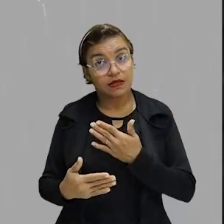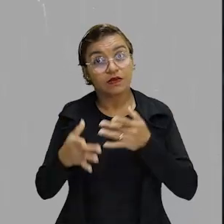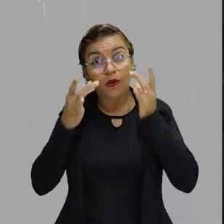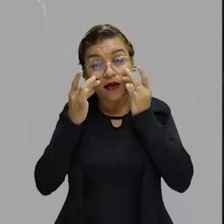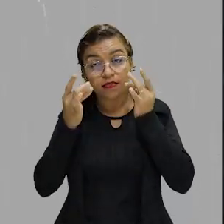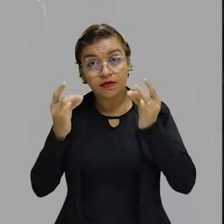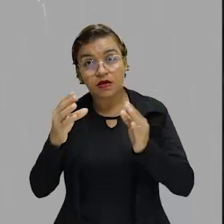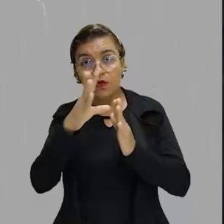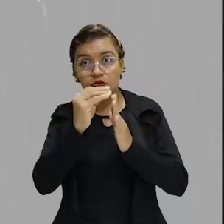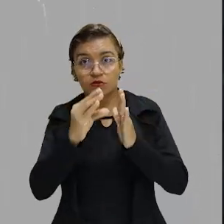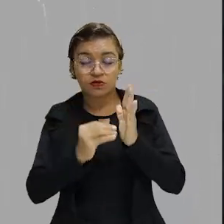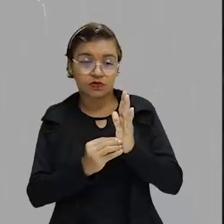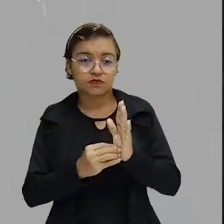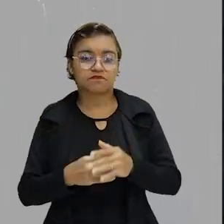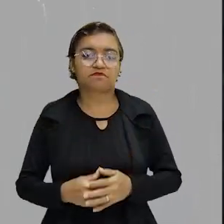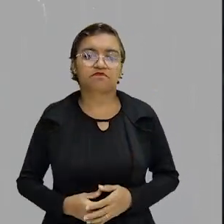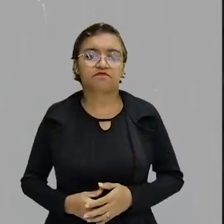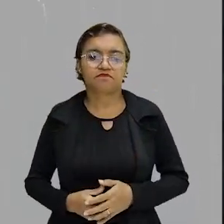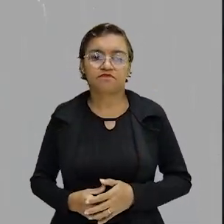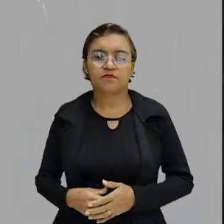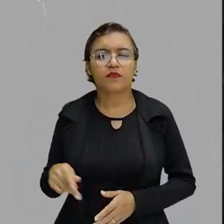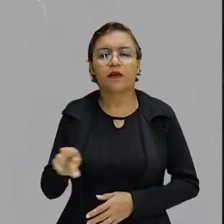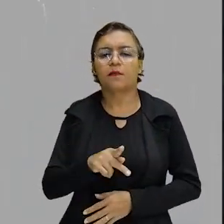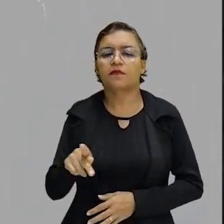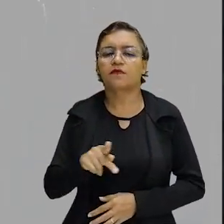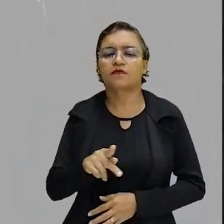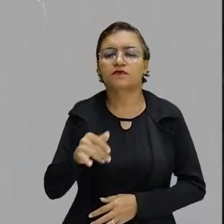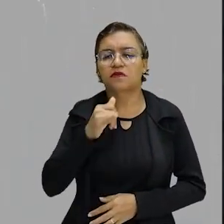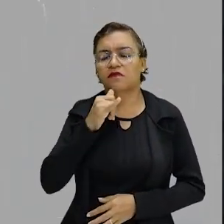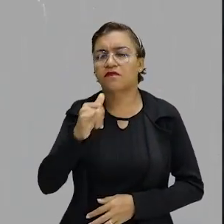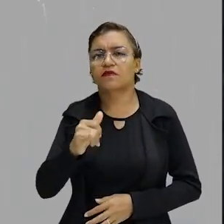né? A professora diz: quem sabe o que é